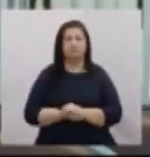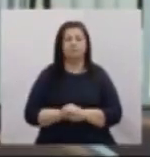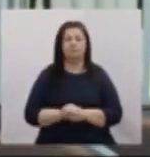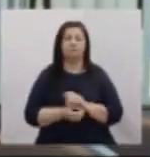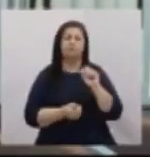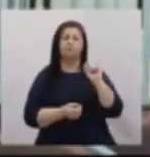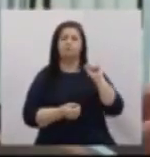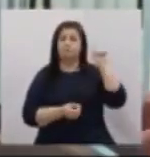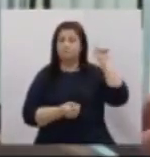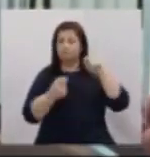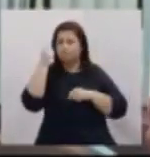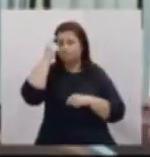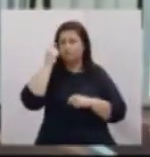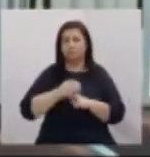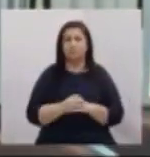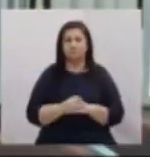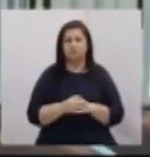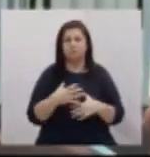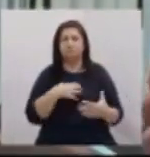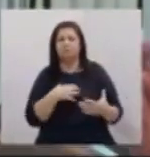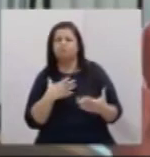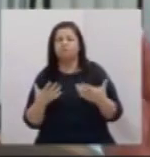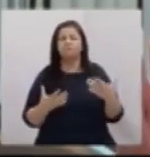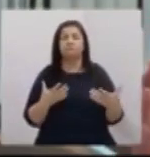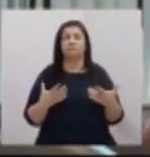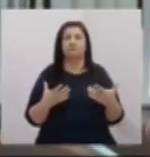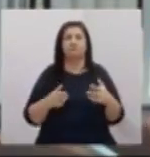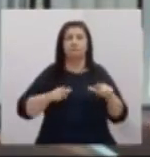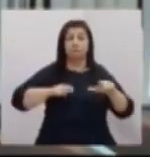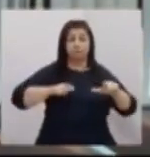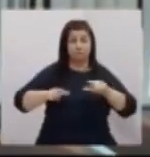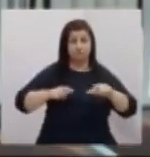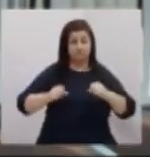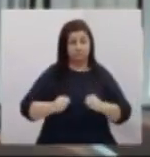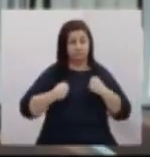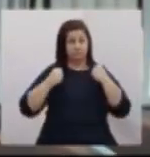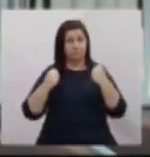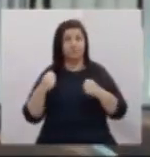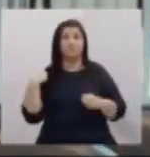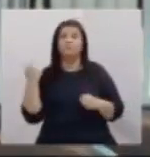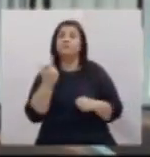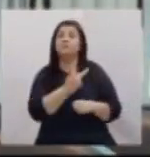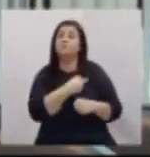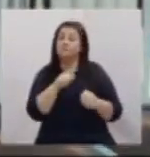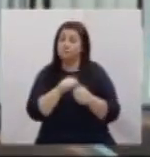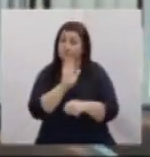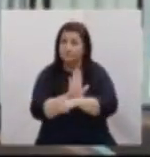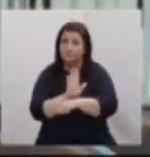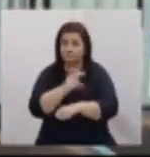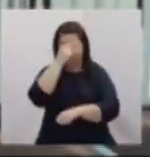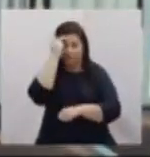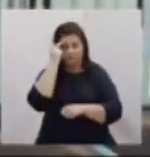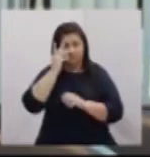acredito? Que de uma forma ou de outra, alguma ação e atitude que nós estamos fazendo para as pessoas,